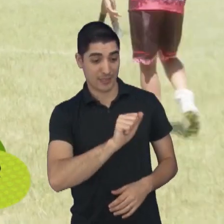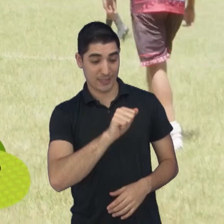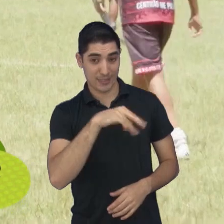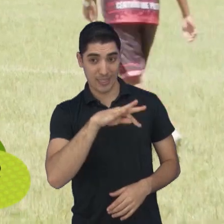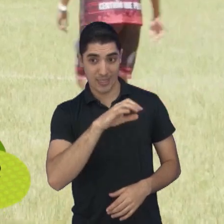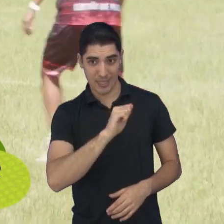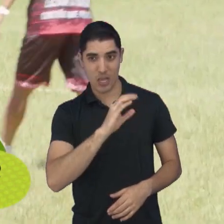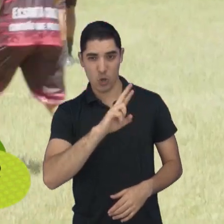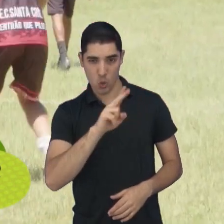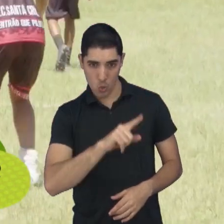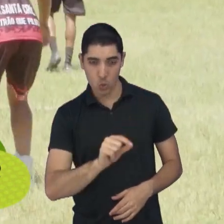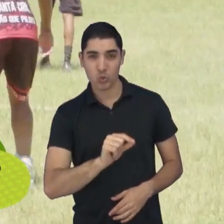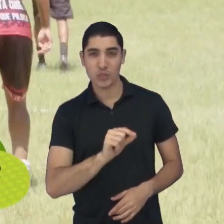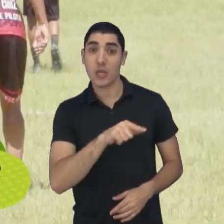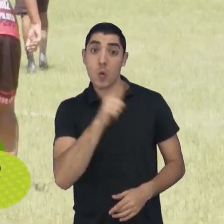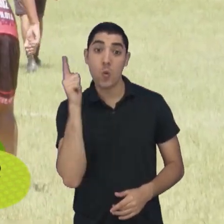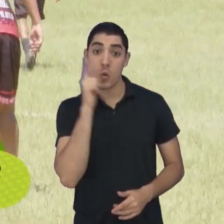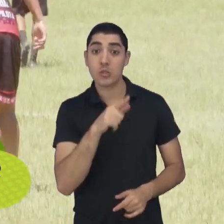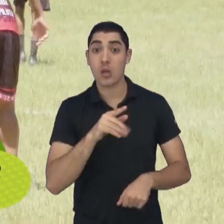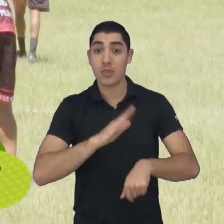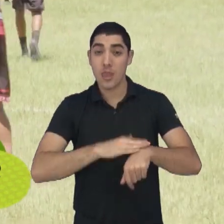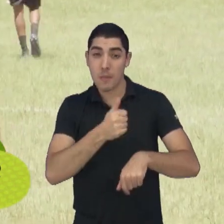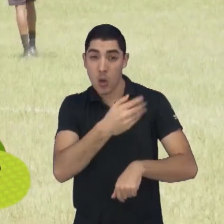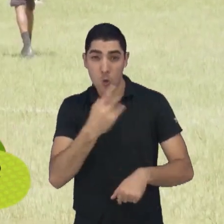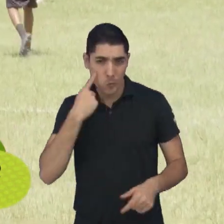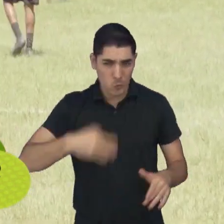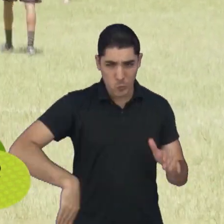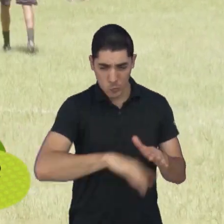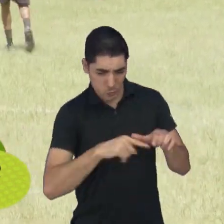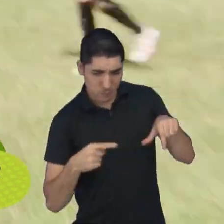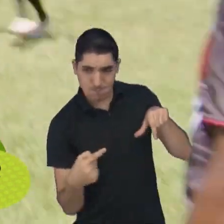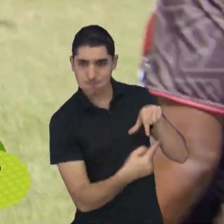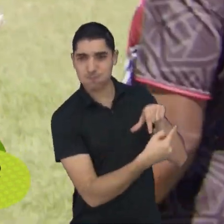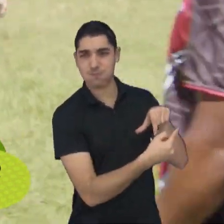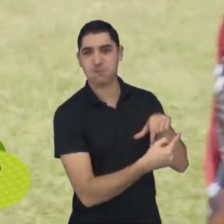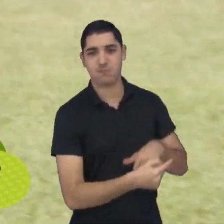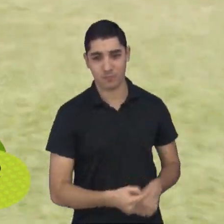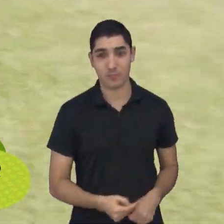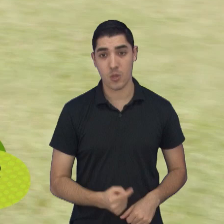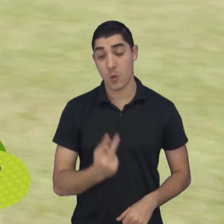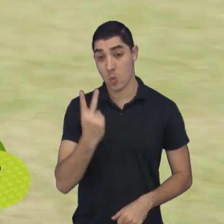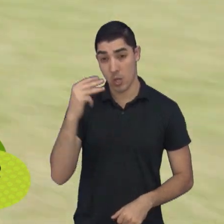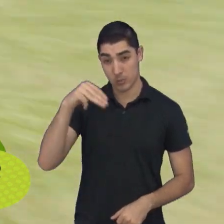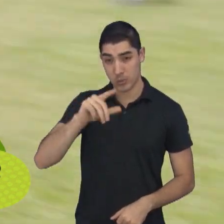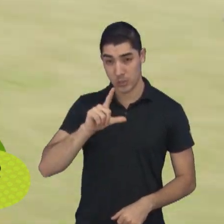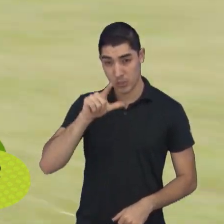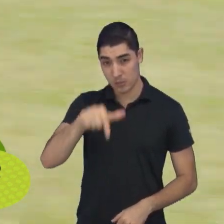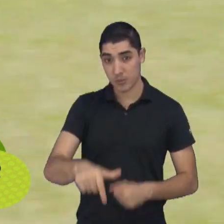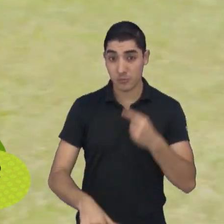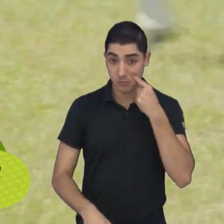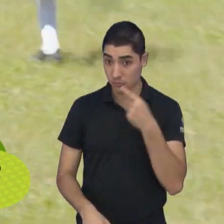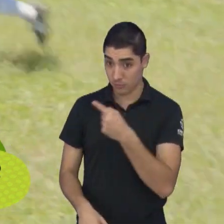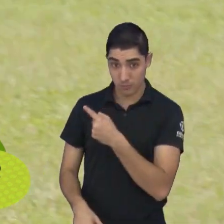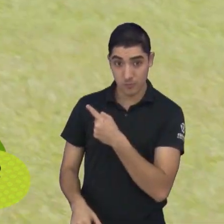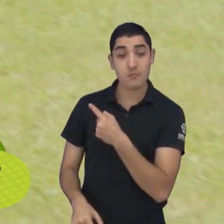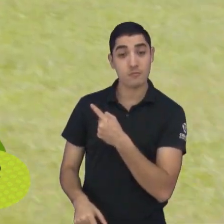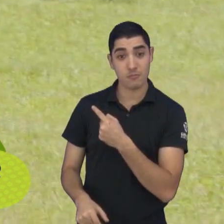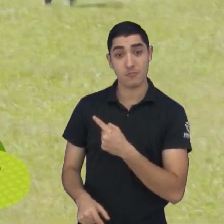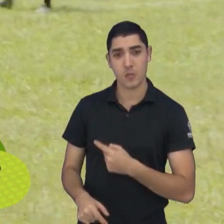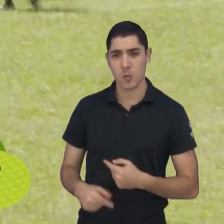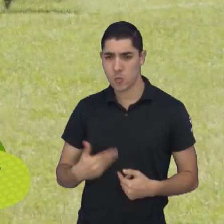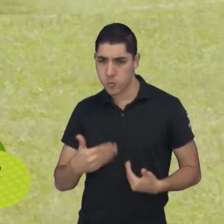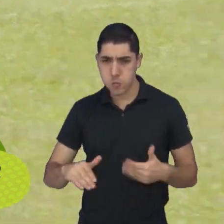veio aos 14, nesse chute do Denão, que foi para fora. 2 minutos depois, a resposta do